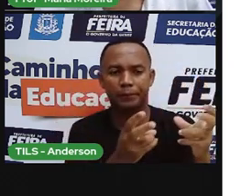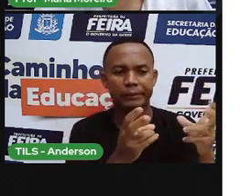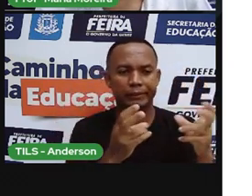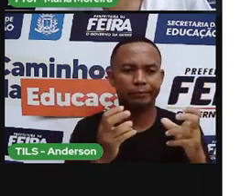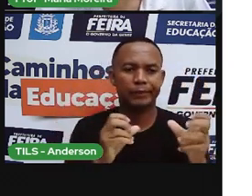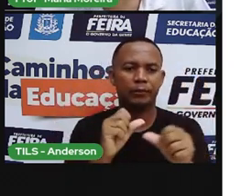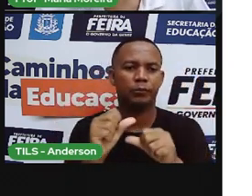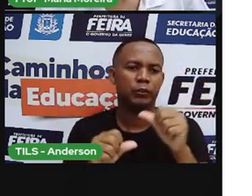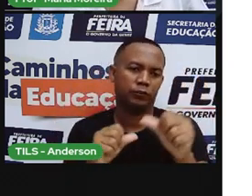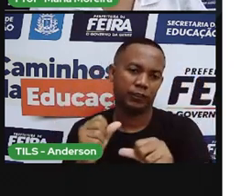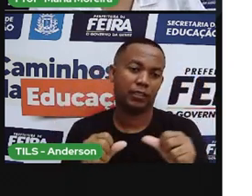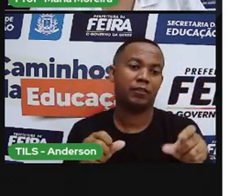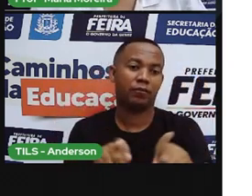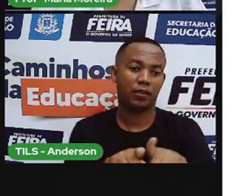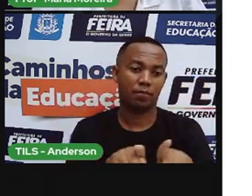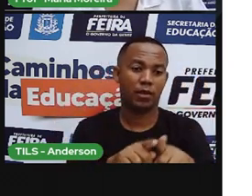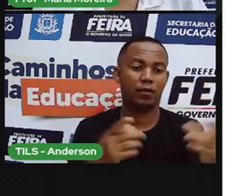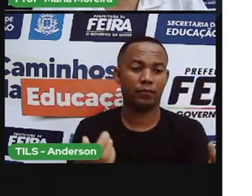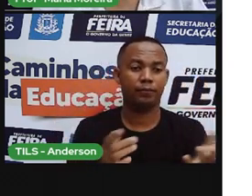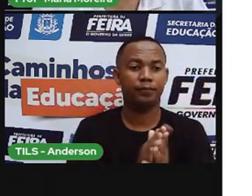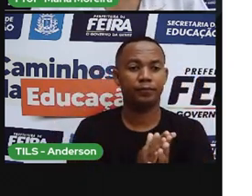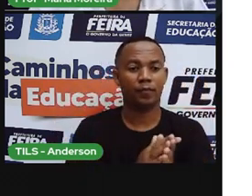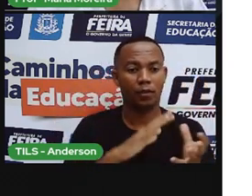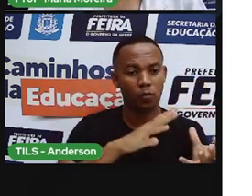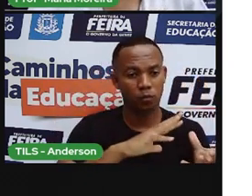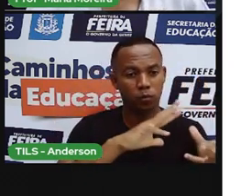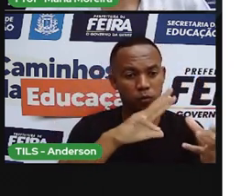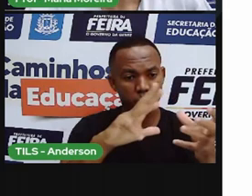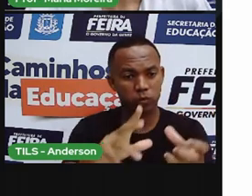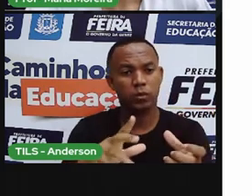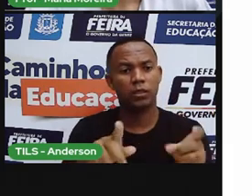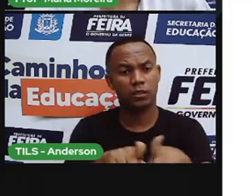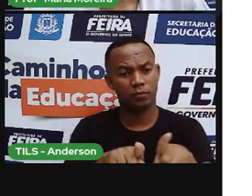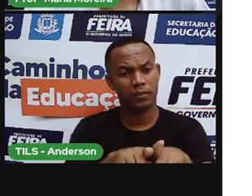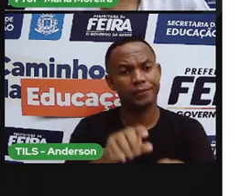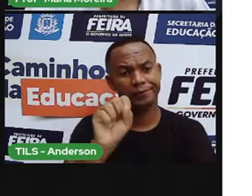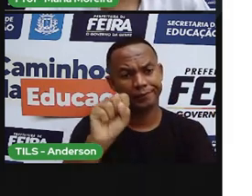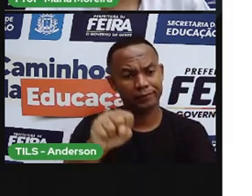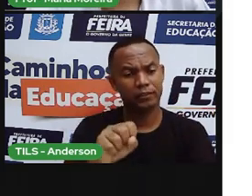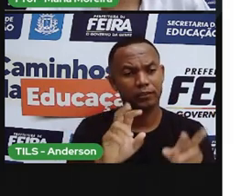As modificações. Assim é o planeta Terra, tá?